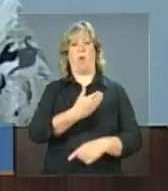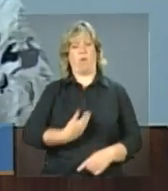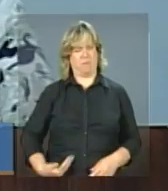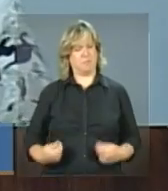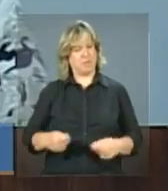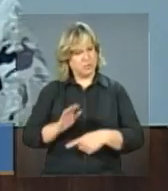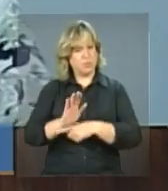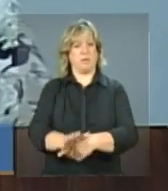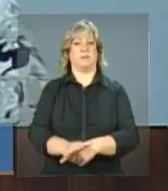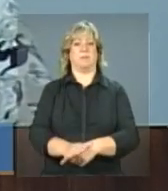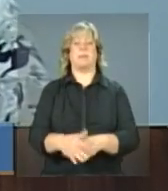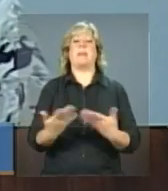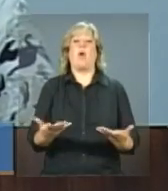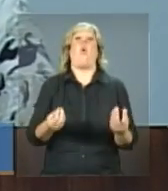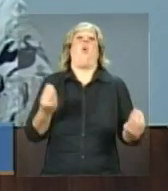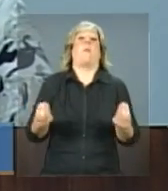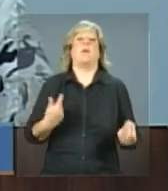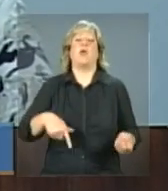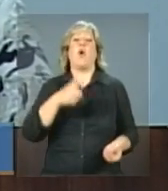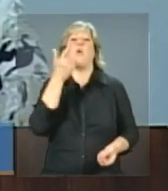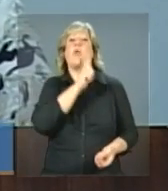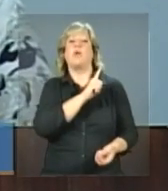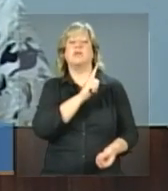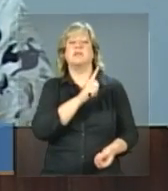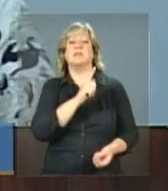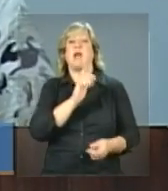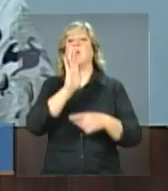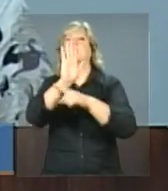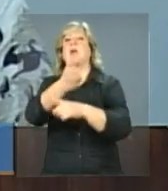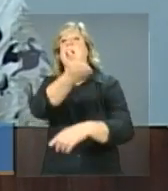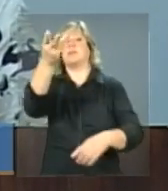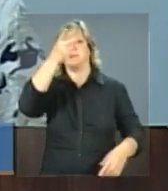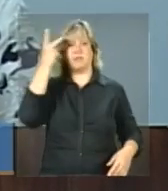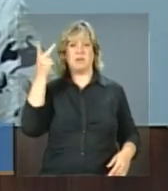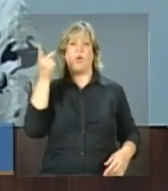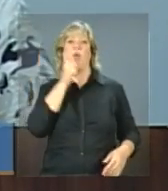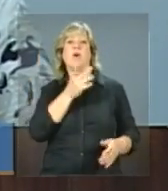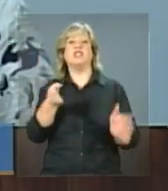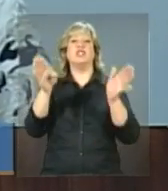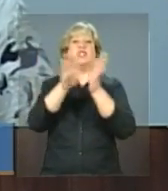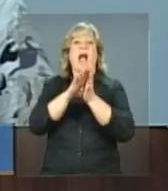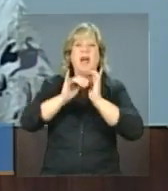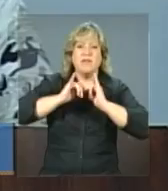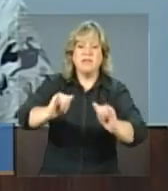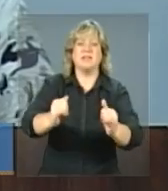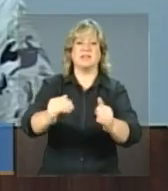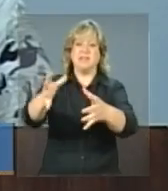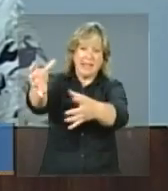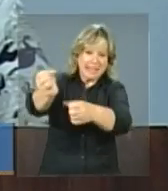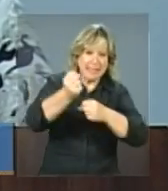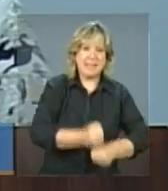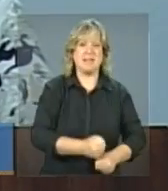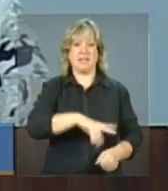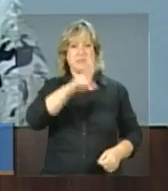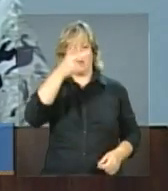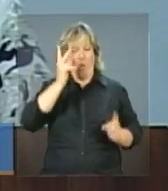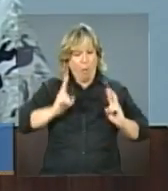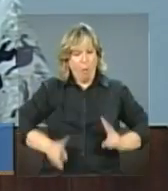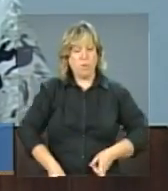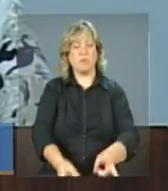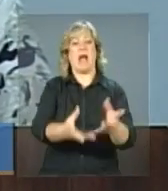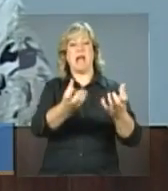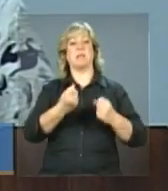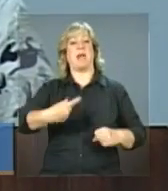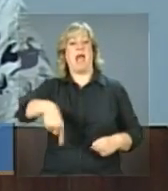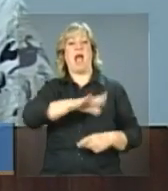Então, como nós podemos chegar nessa população, como nós podemos garantir que essa população possa estar tendo acesso permanente aos